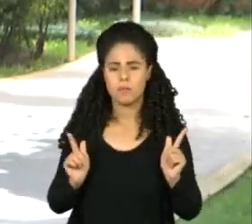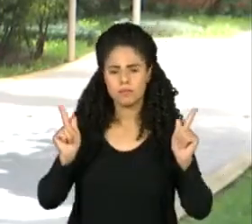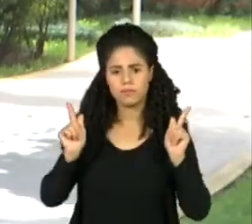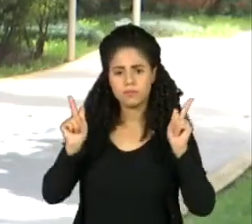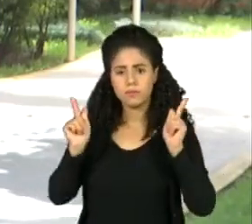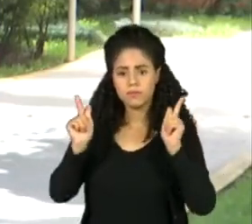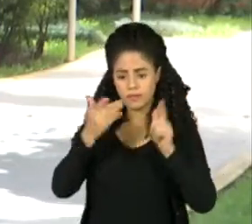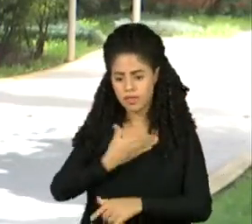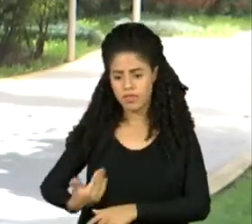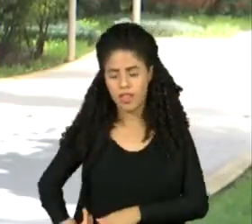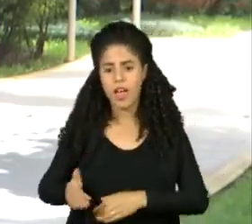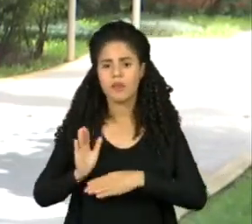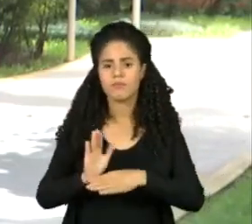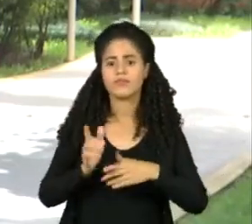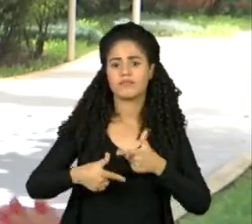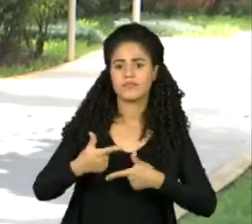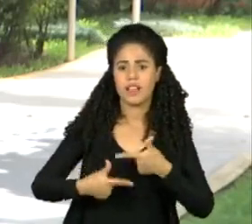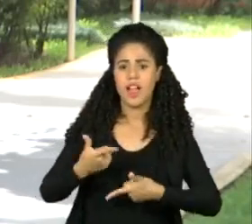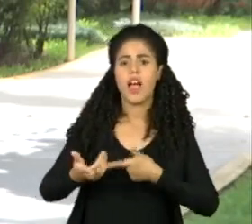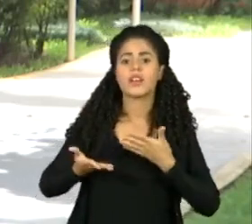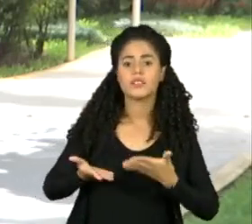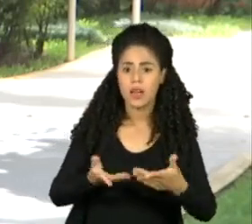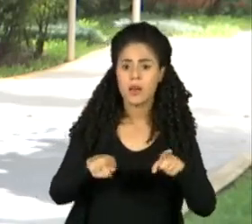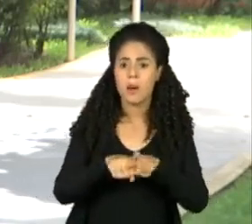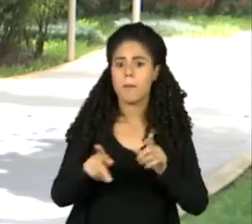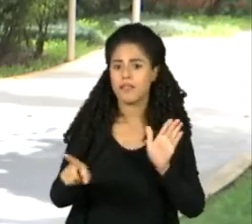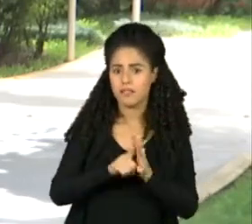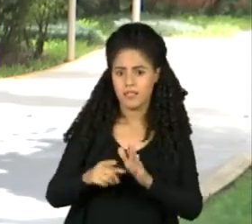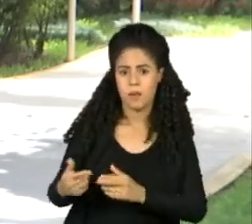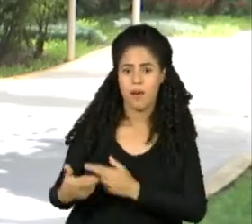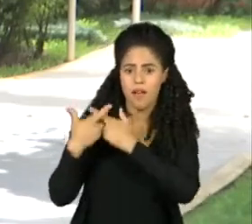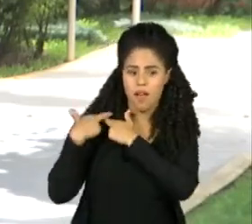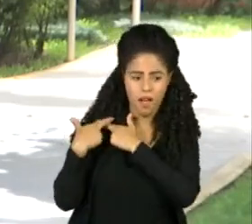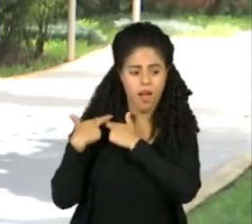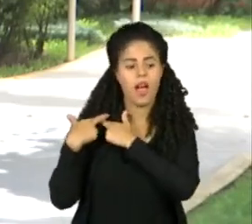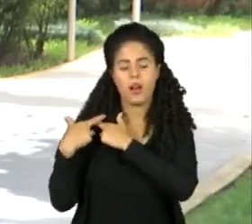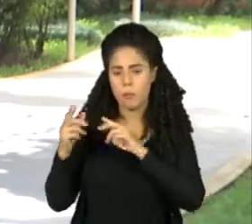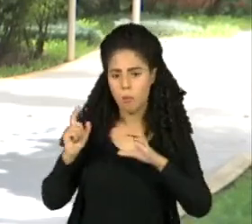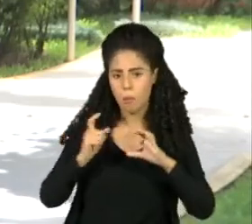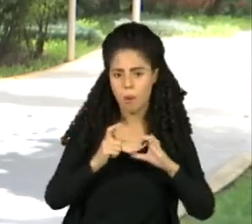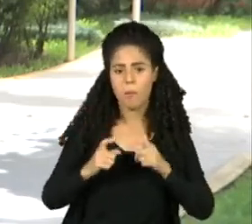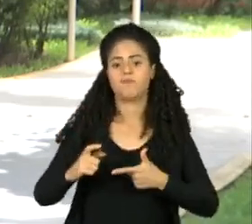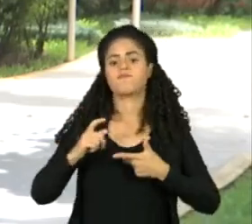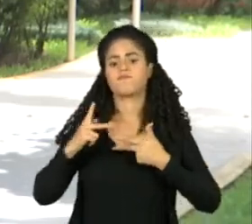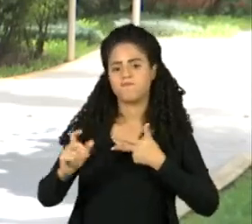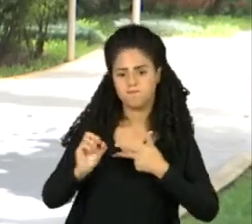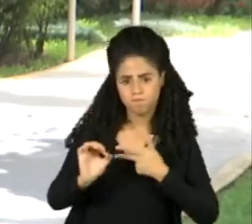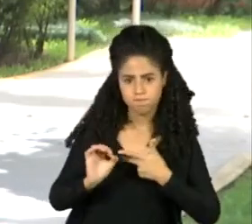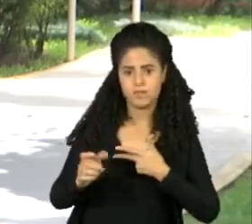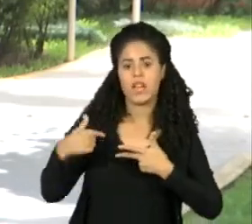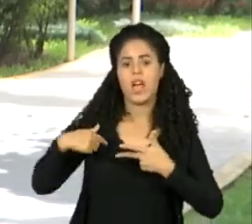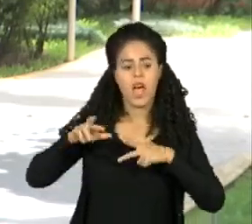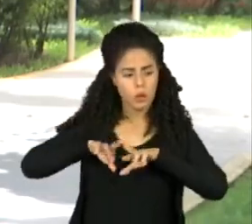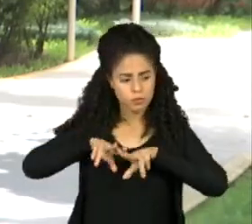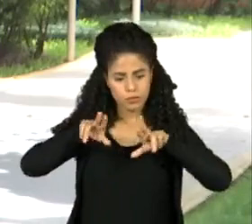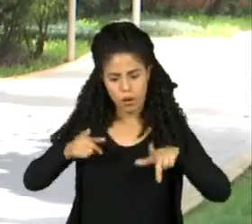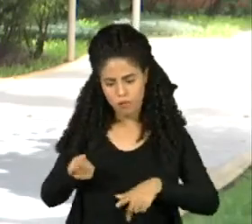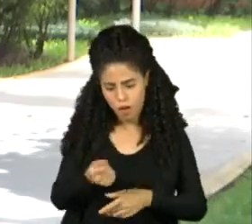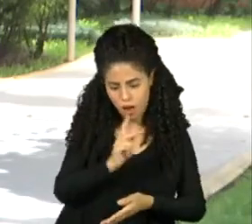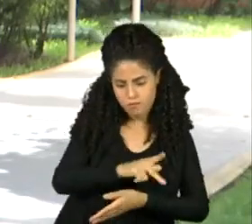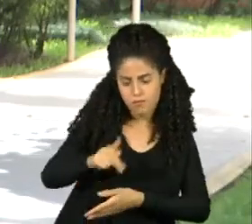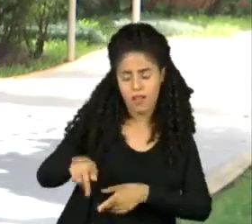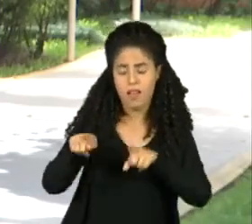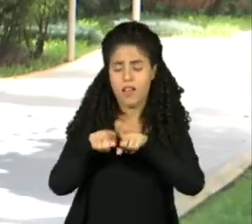dos servidores de entidades ligadas aos poderes legislativo e judiciário, Receita Federal, Tesouro Nacional e